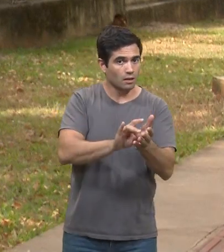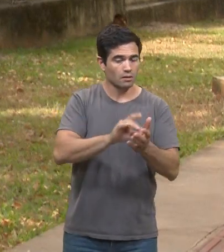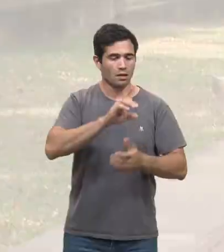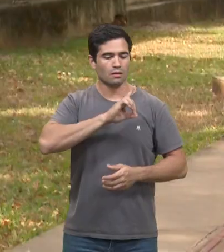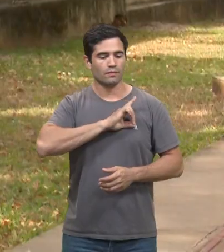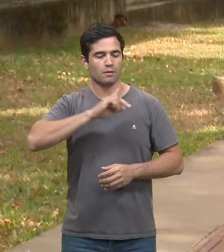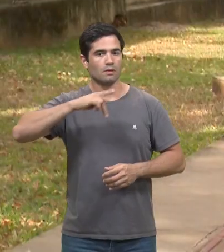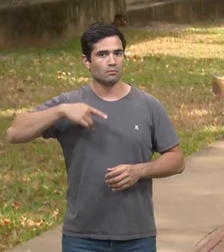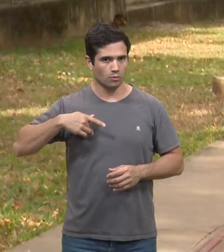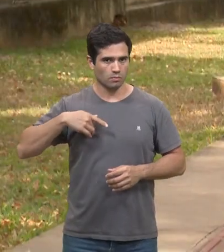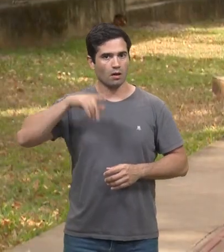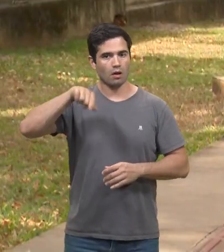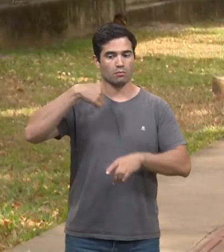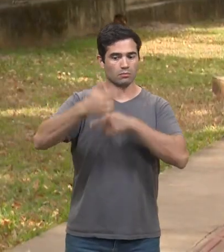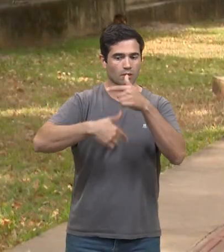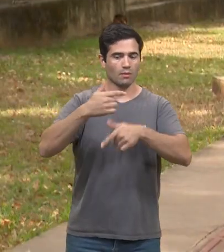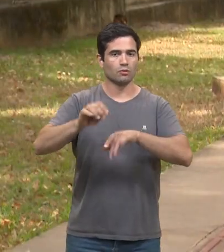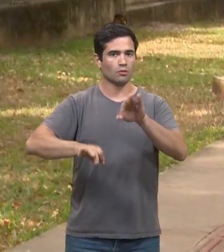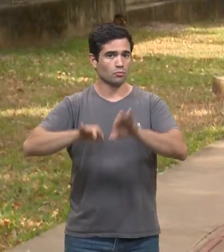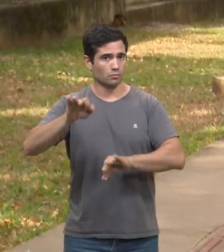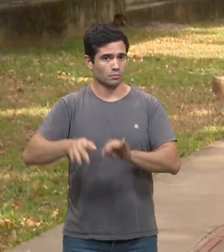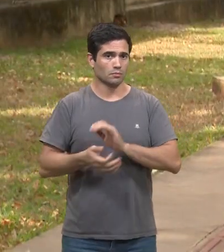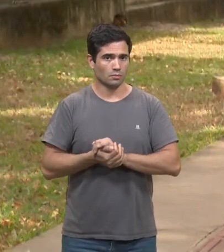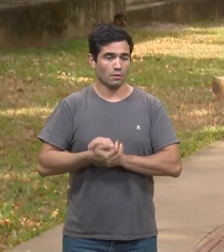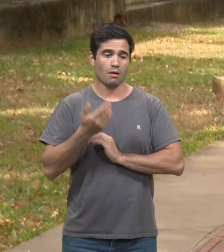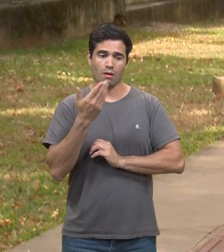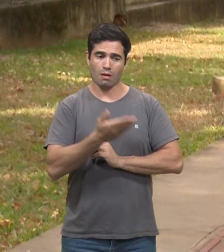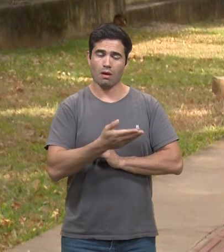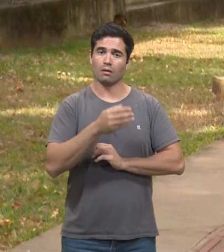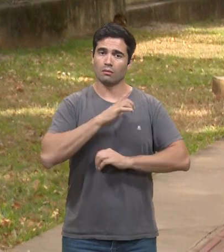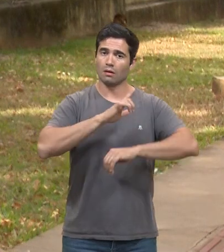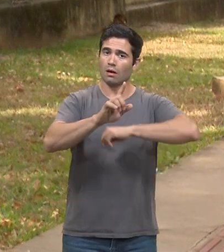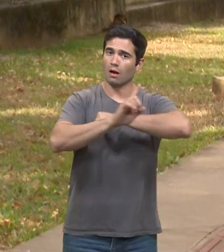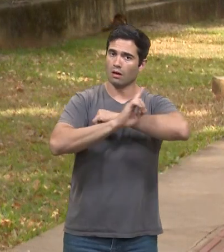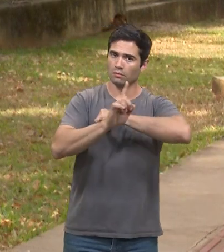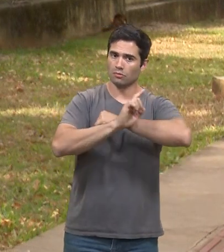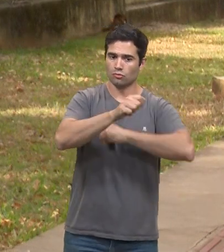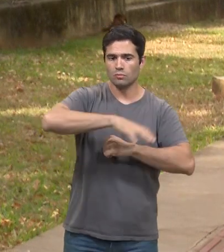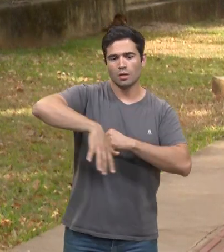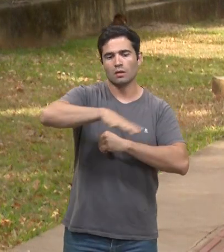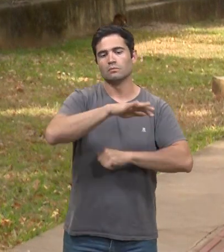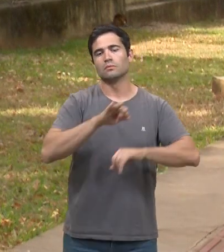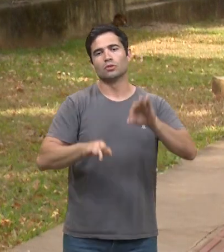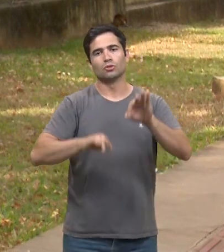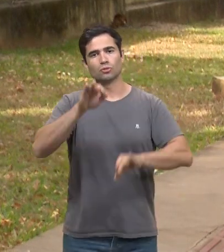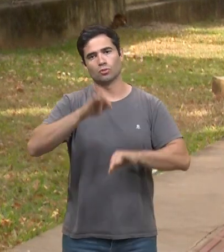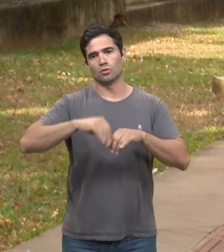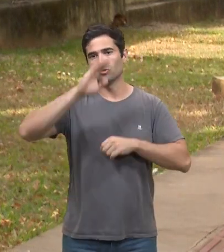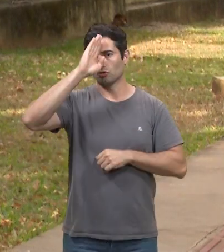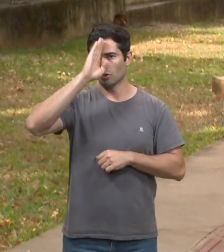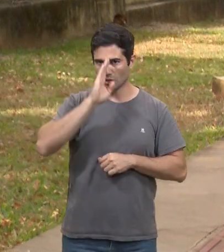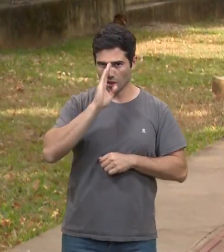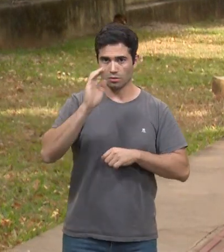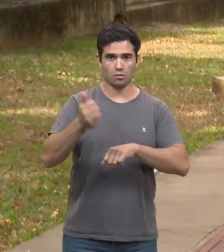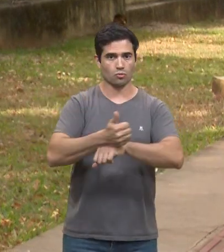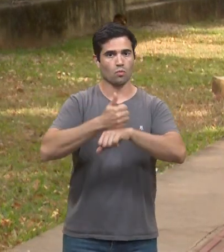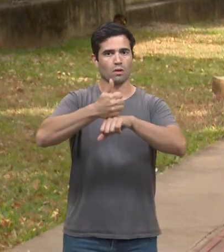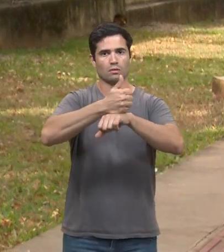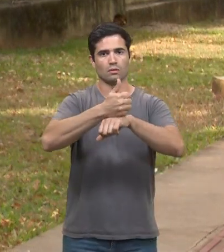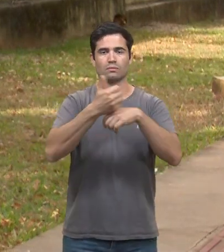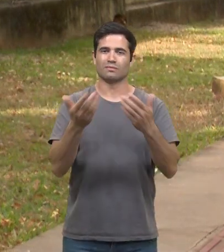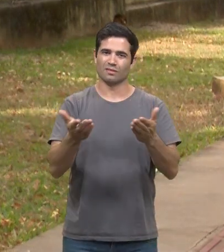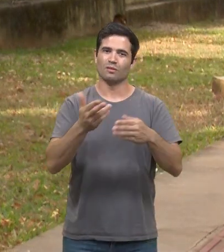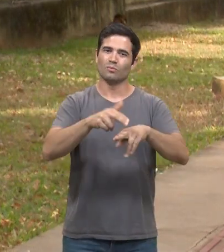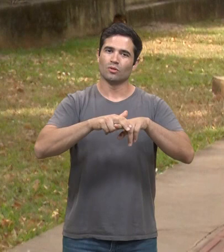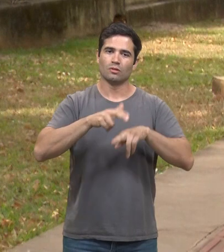caso real. A Defensoria Pública é um serviço essencial à Justiça e ela presta assistência jurídica gratuita